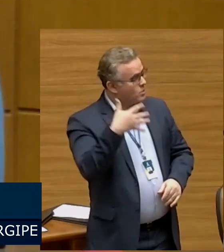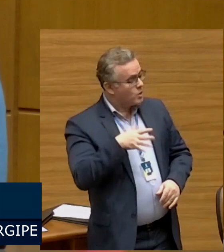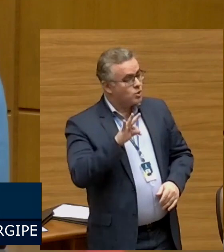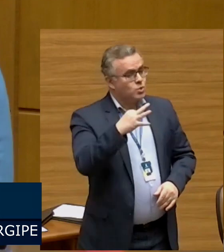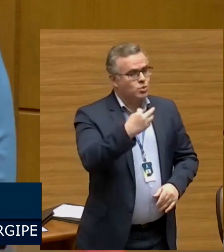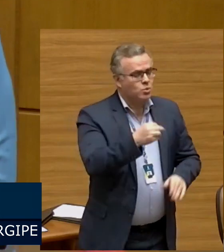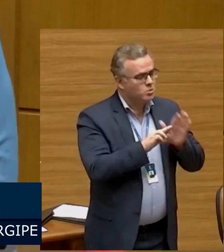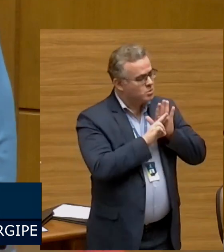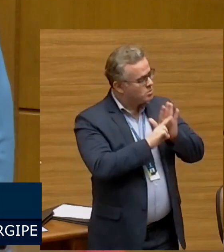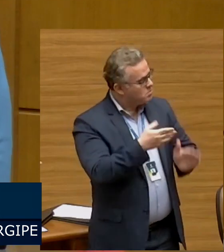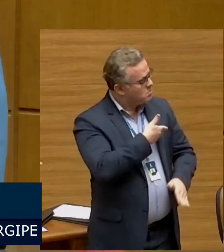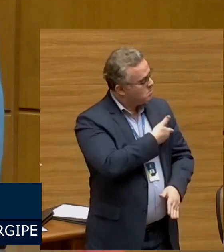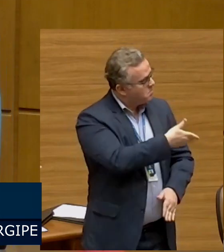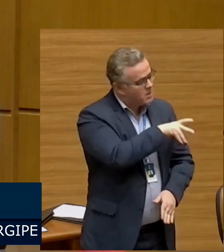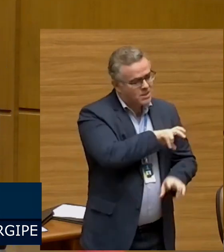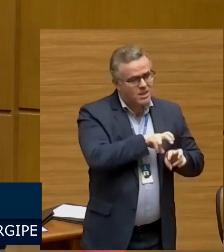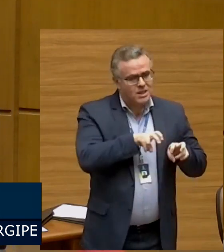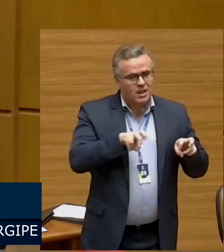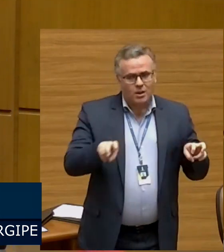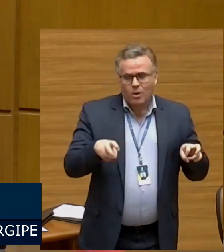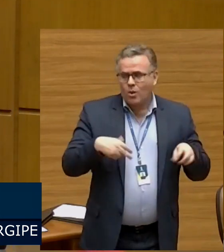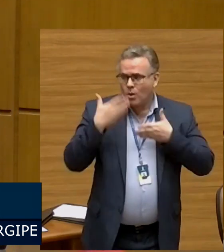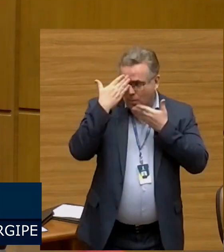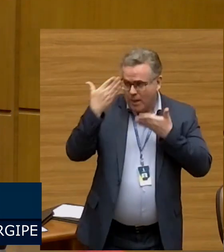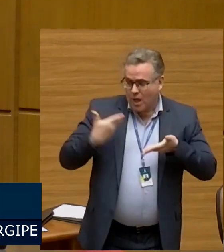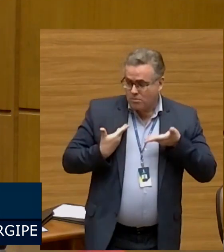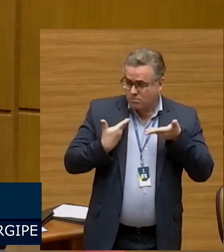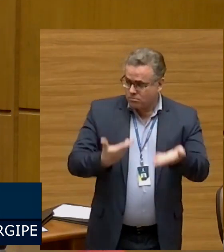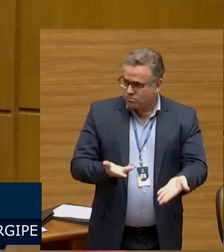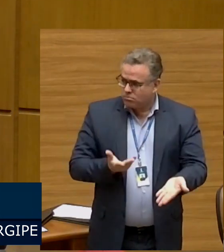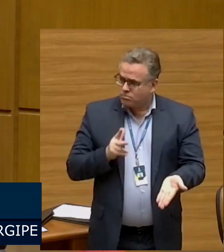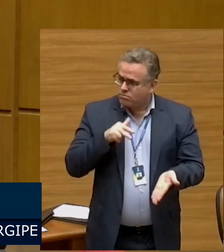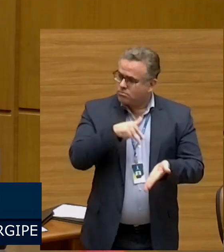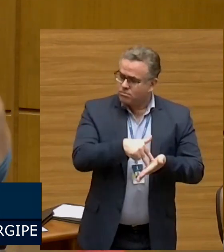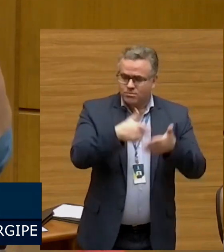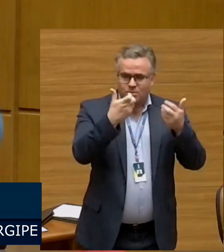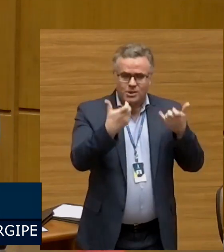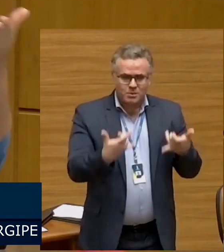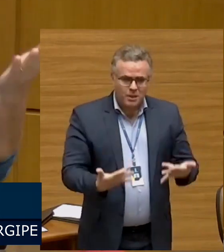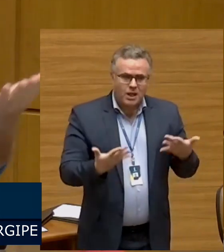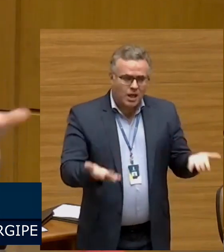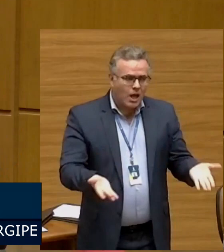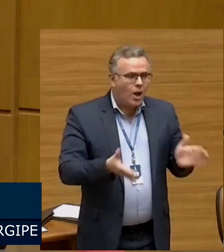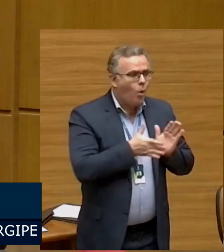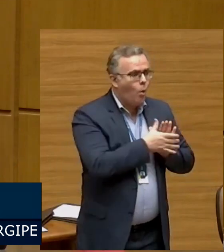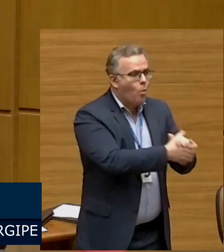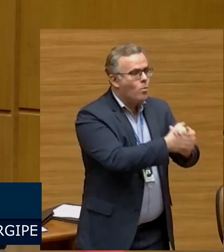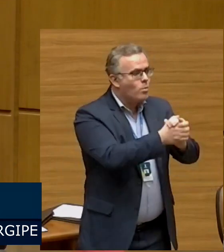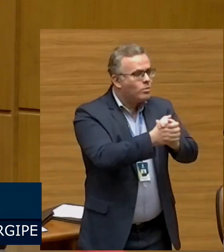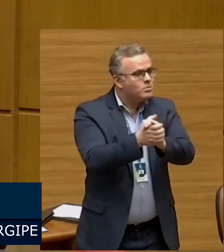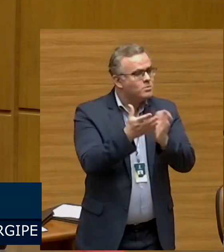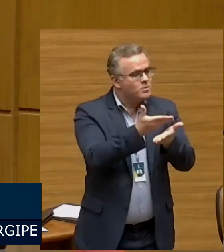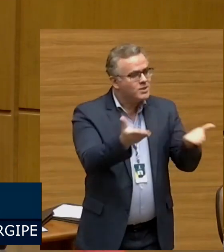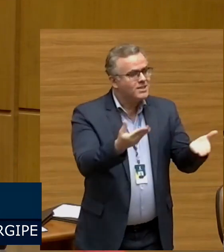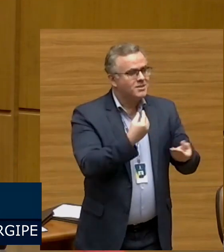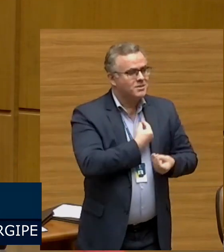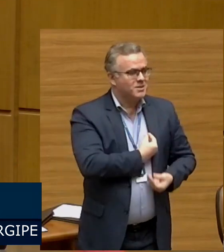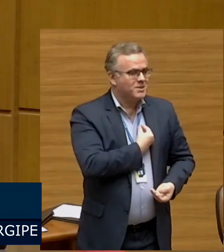a mesa. Obrigada por esta oportunidade. Cumprimento todo o público aqui presente